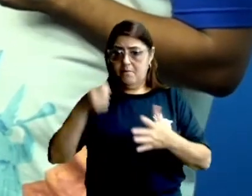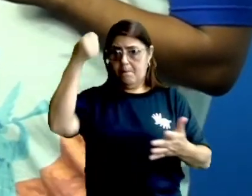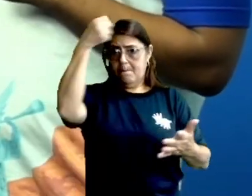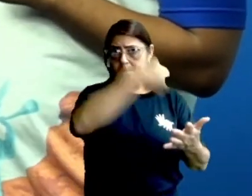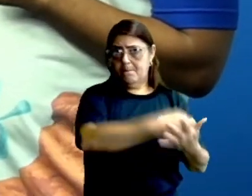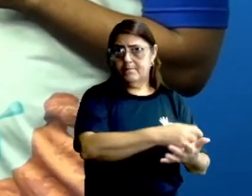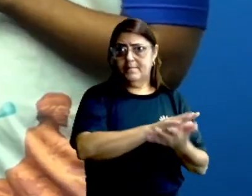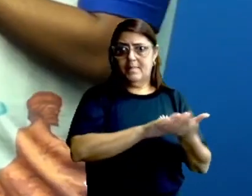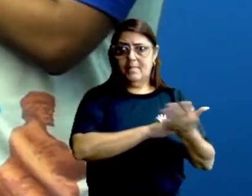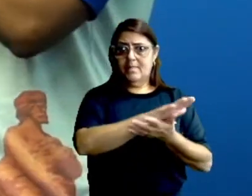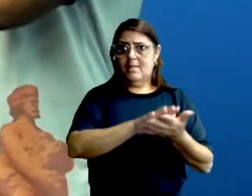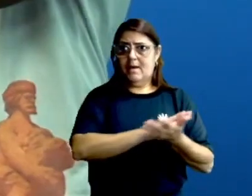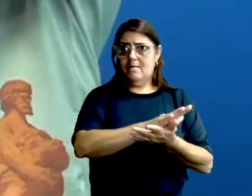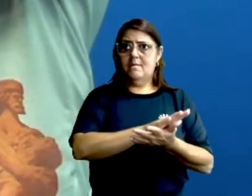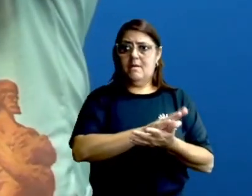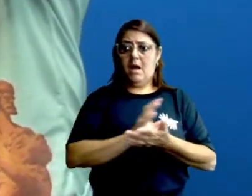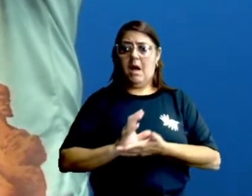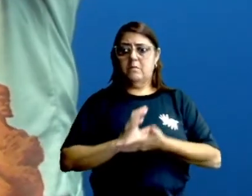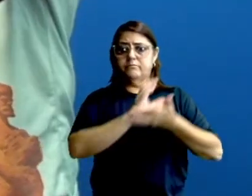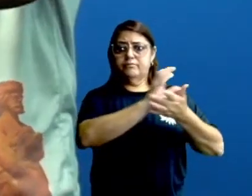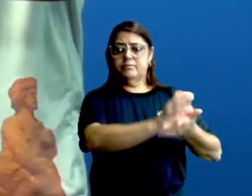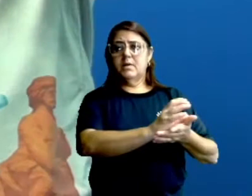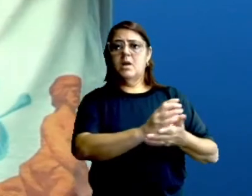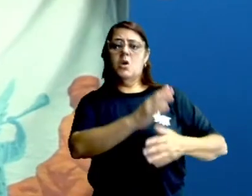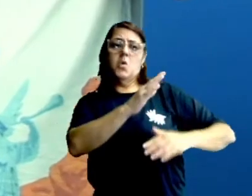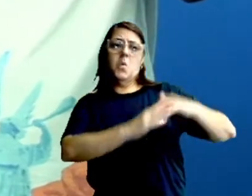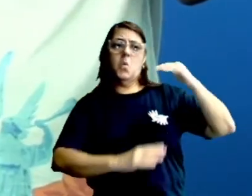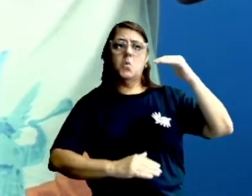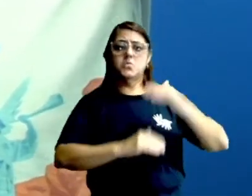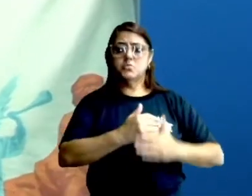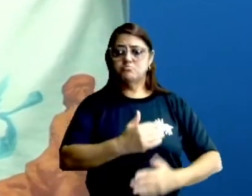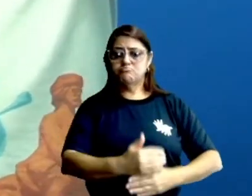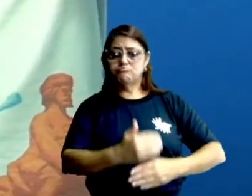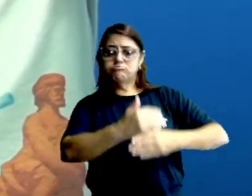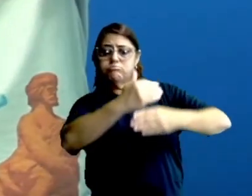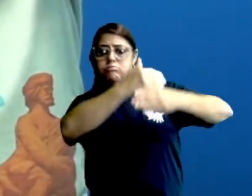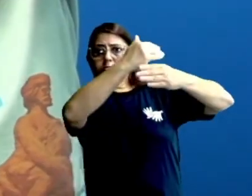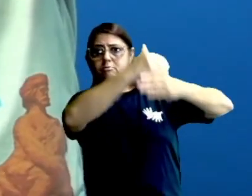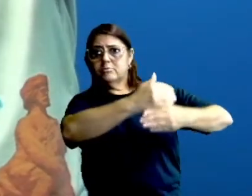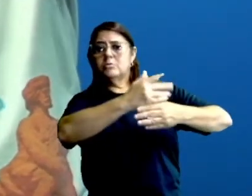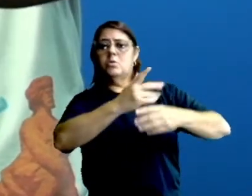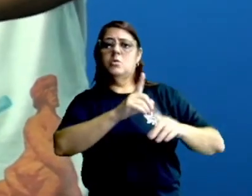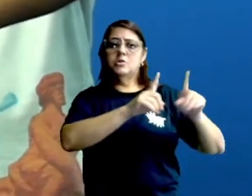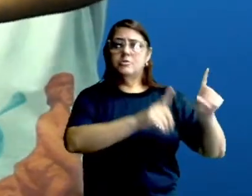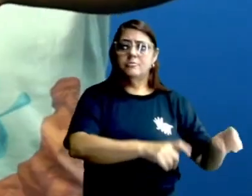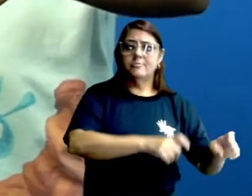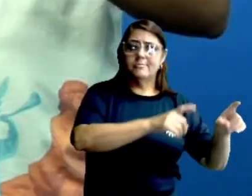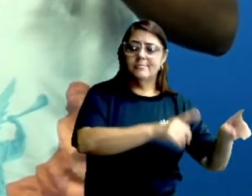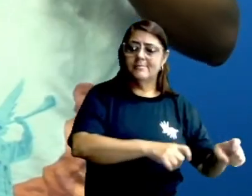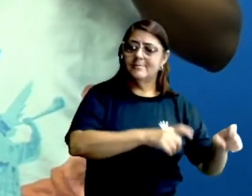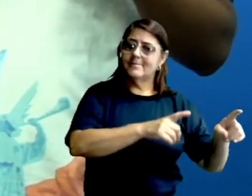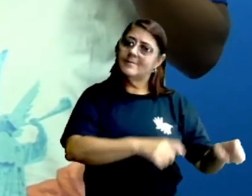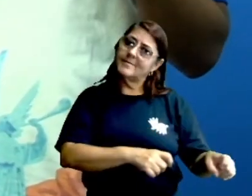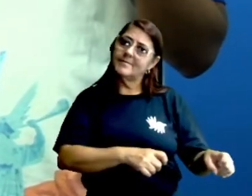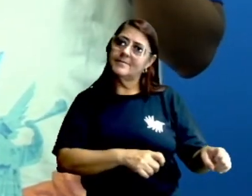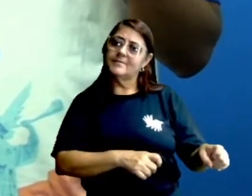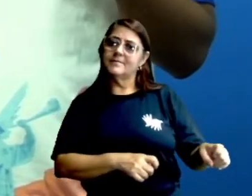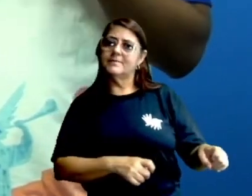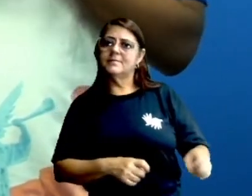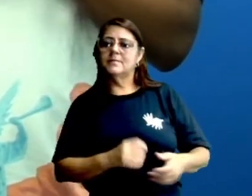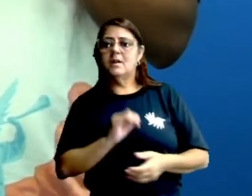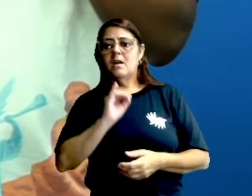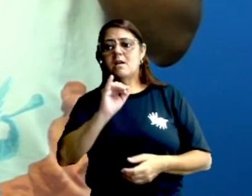tinham que trabalhar nas construções, né, eles tinham que trabalhar na agricultura daquele